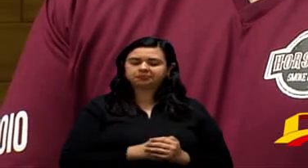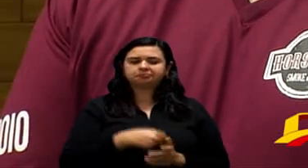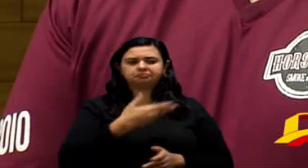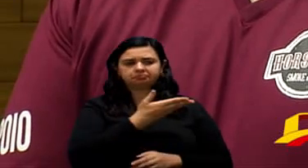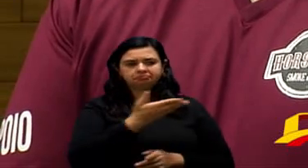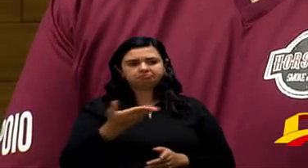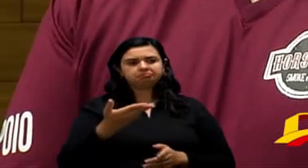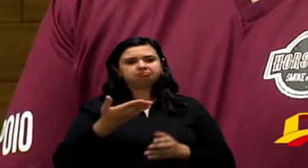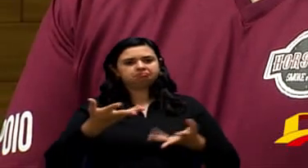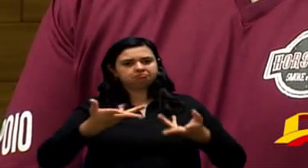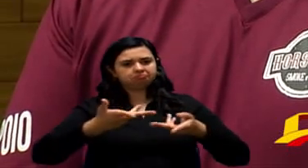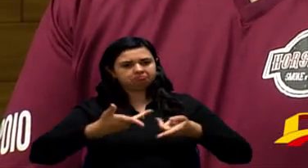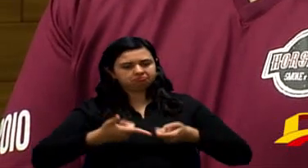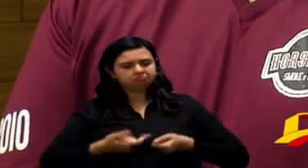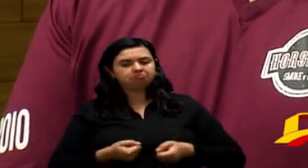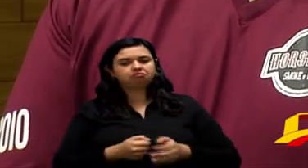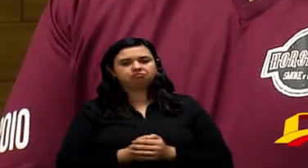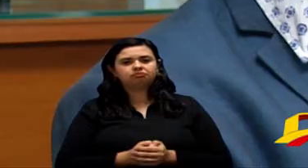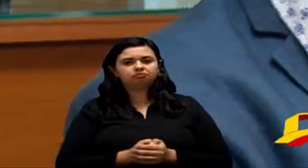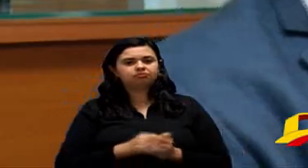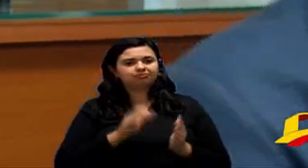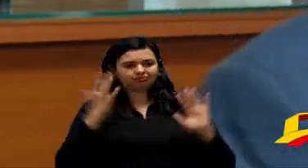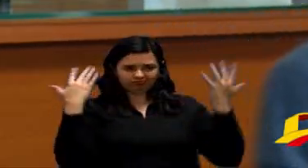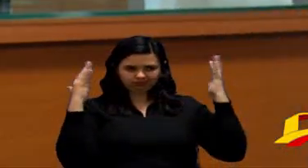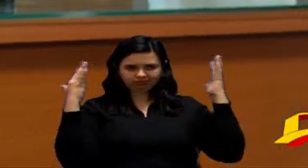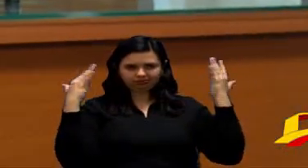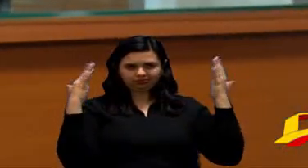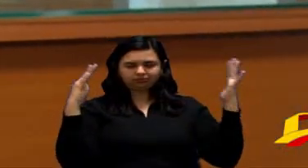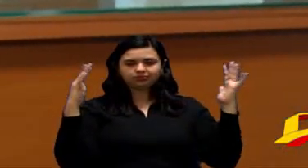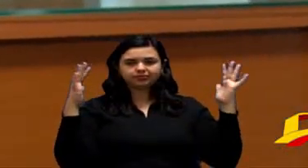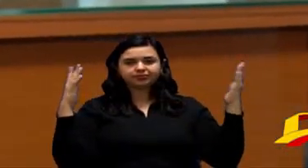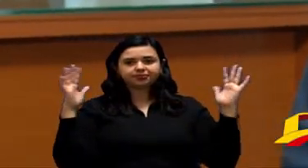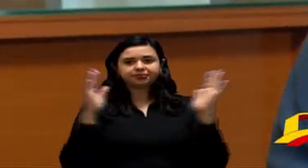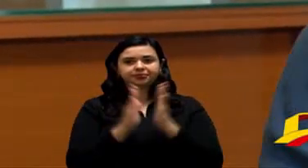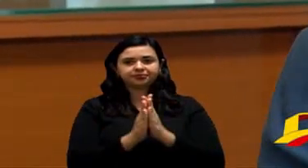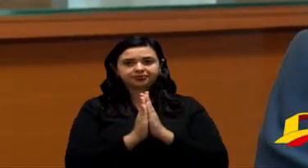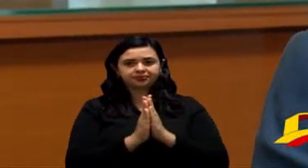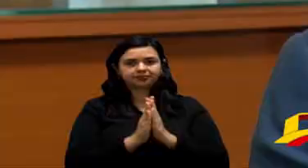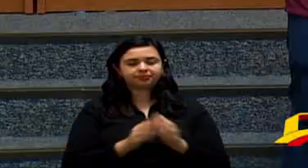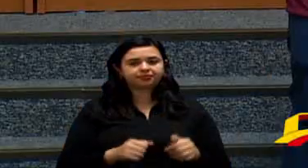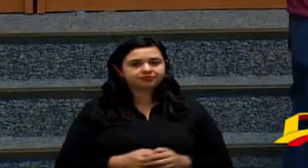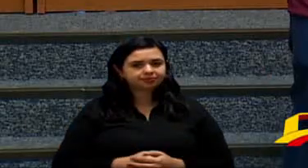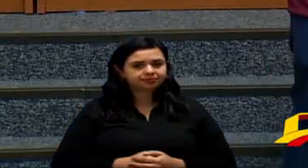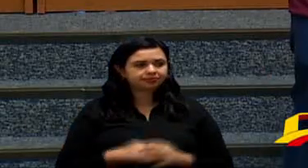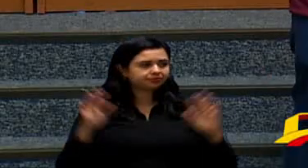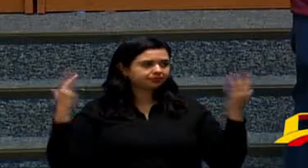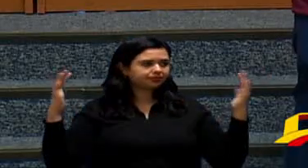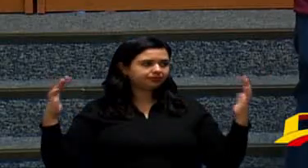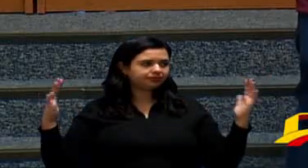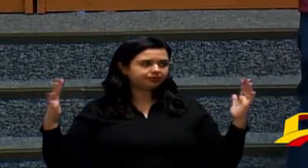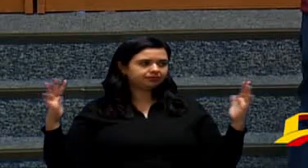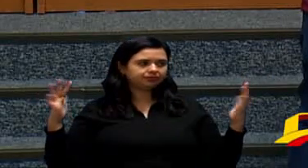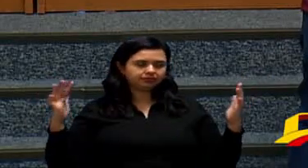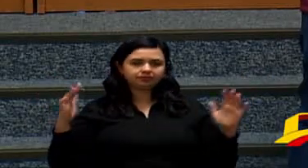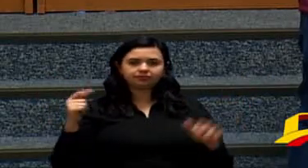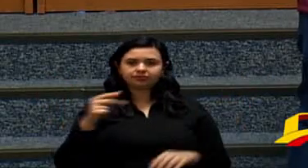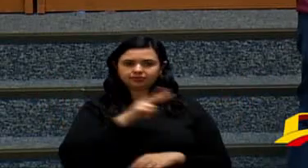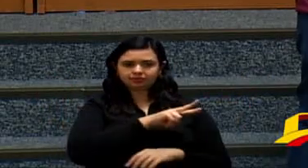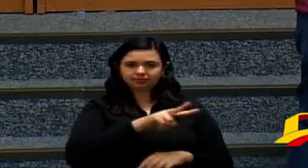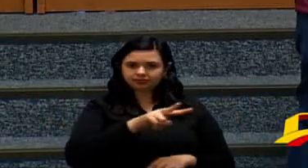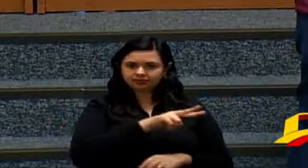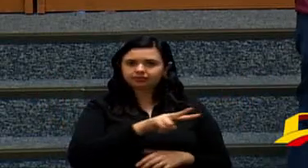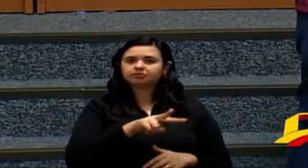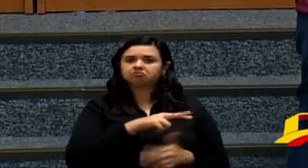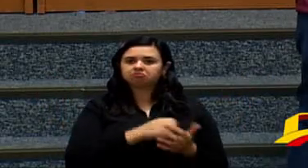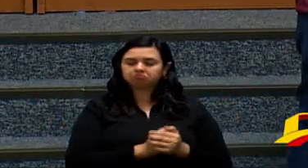maestria né então pedir uma salva de palmas a todos aqui presente para esses dois empreendedores sorocabanos que estão fazendo a